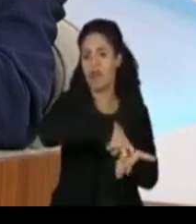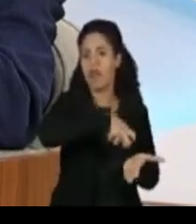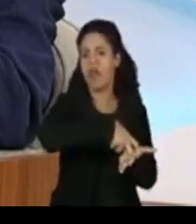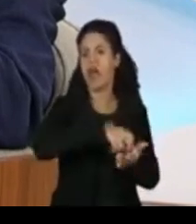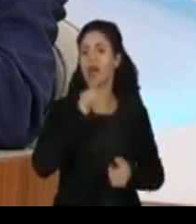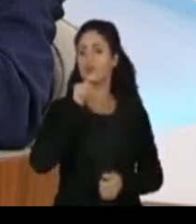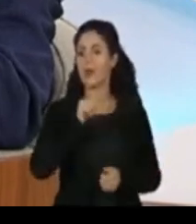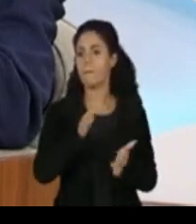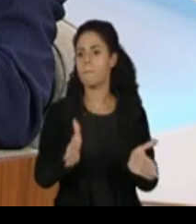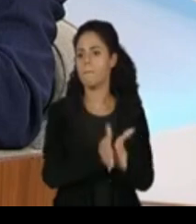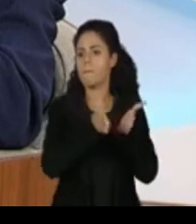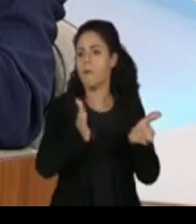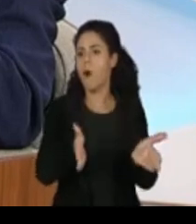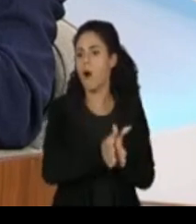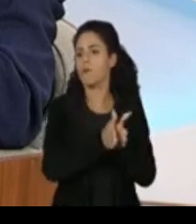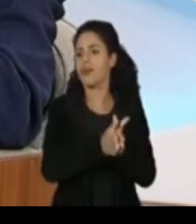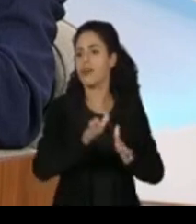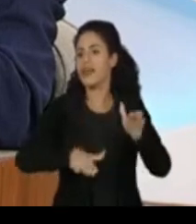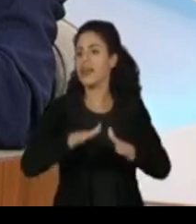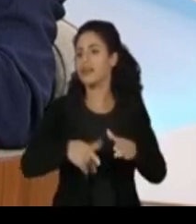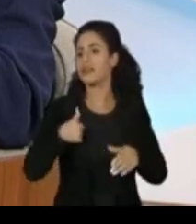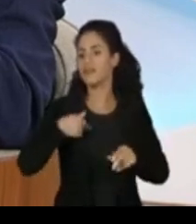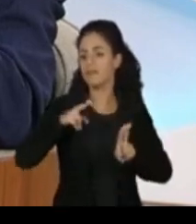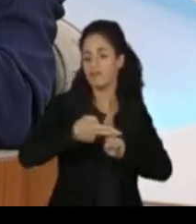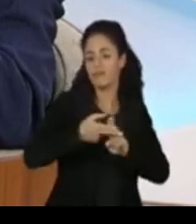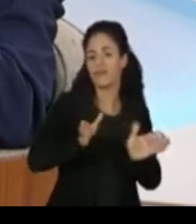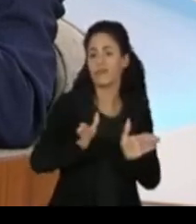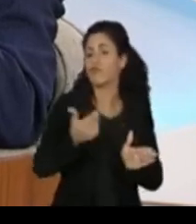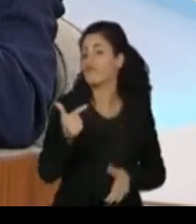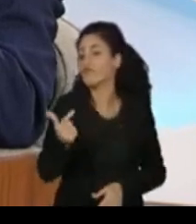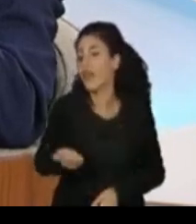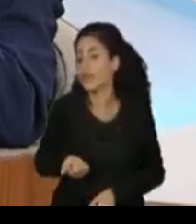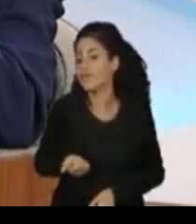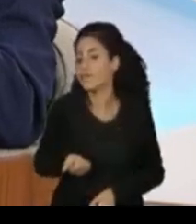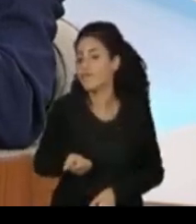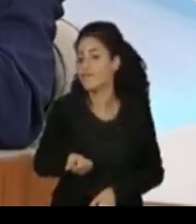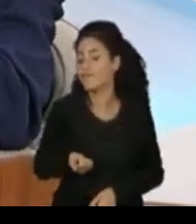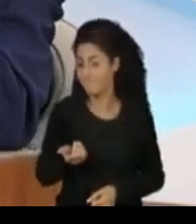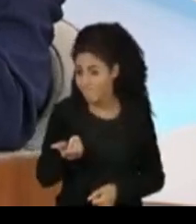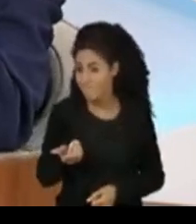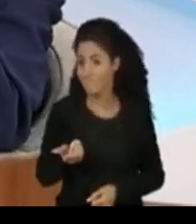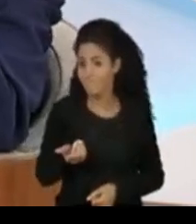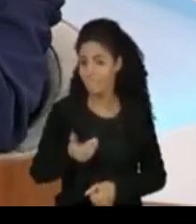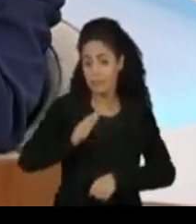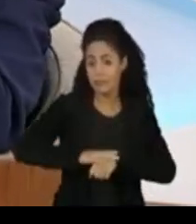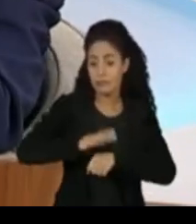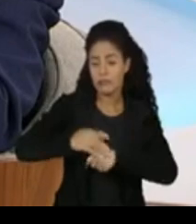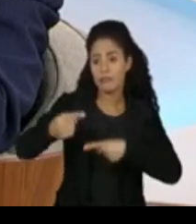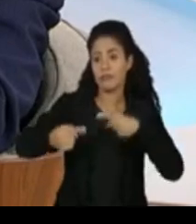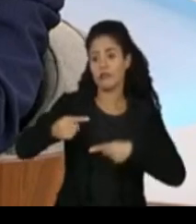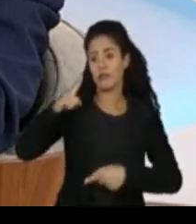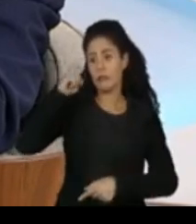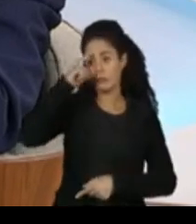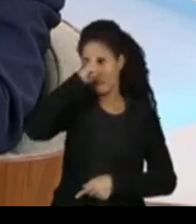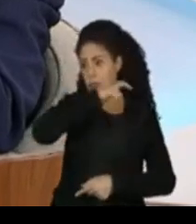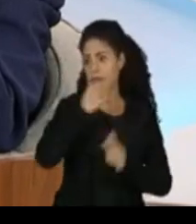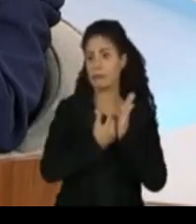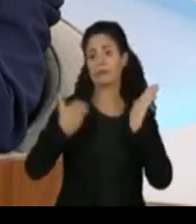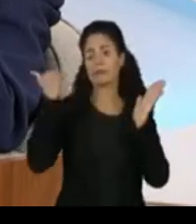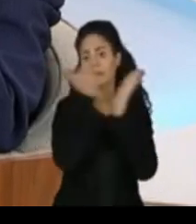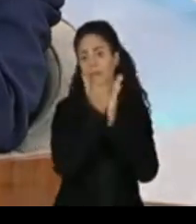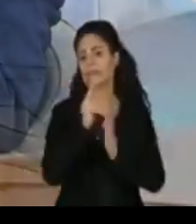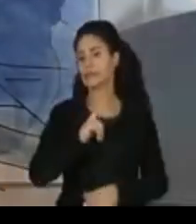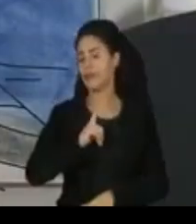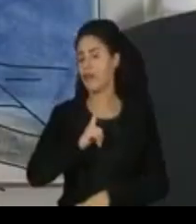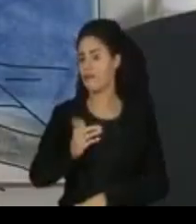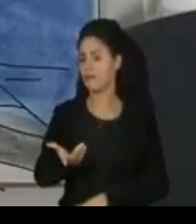mulheres pobres que não podem usar o sistema público de saúde portanto é uma política pública equivocada e